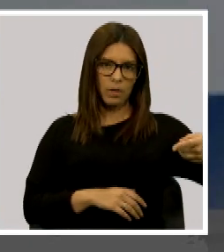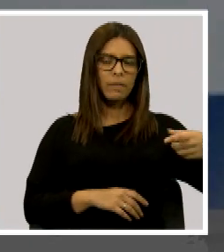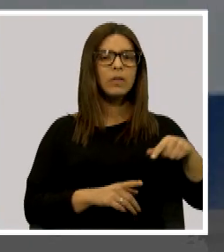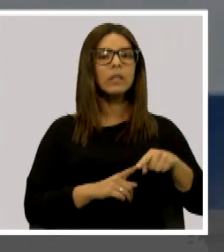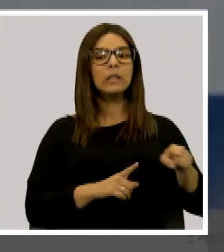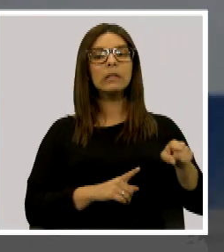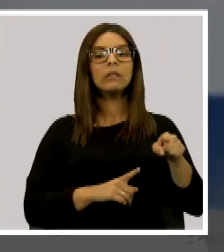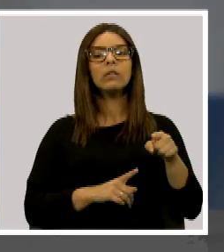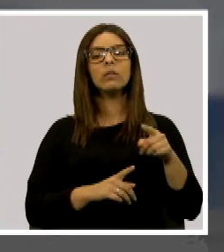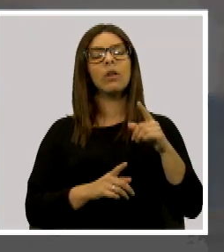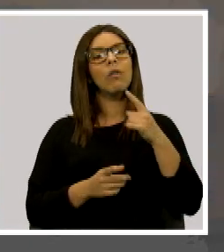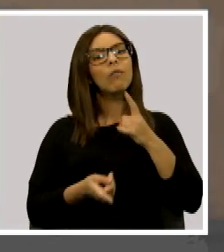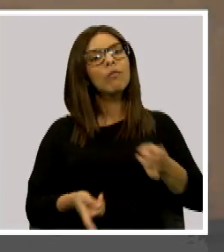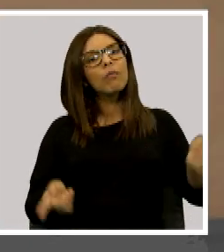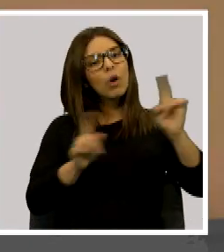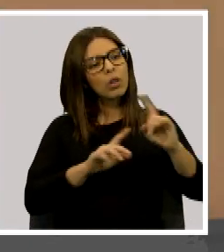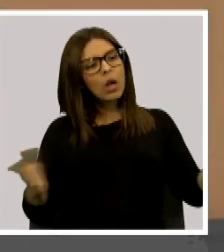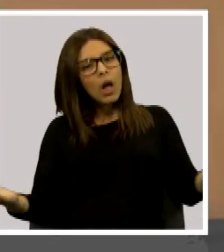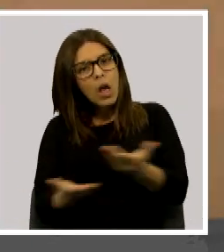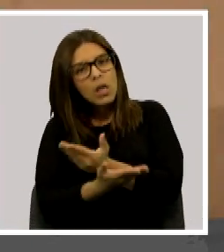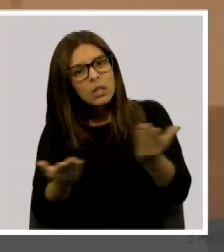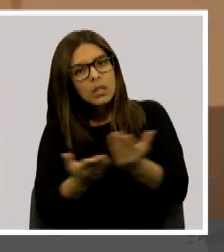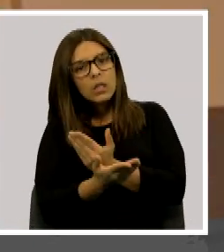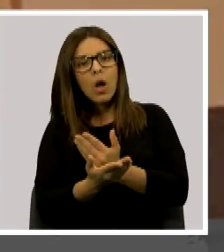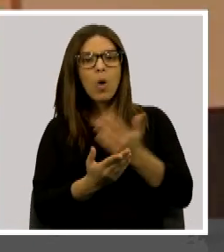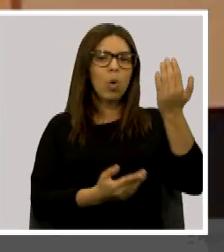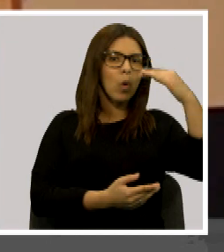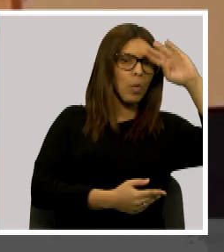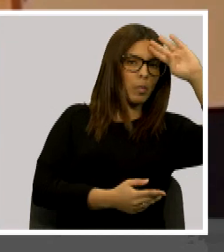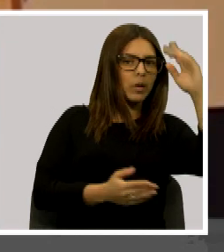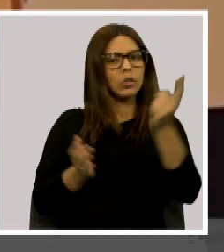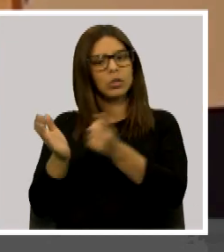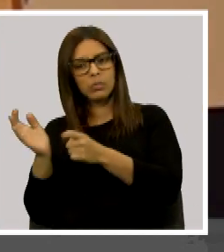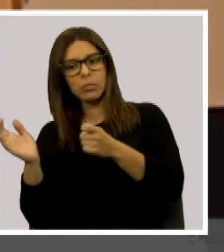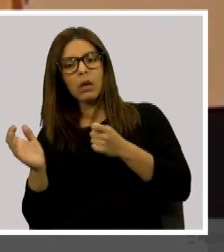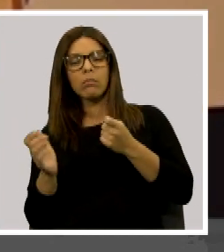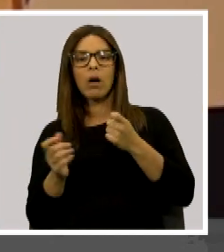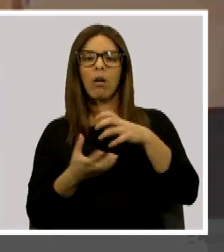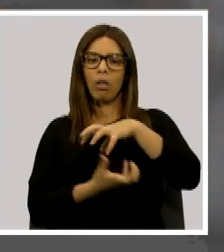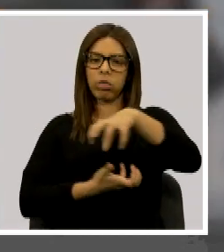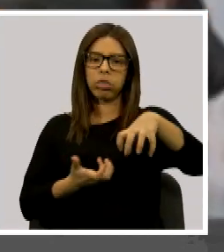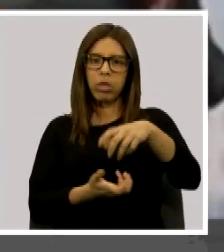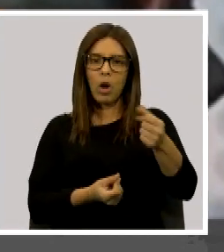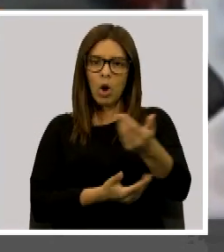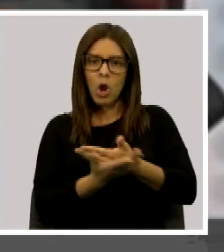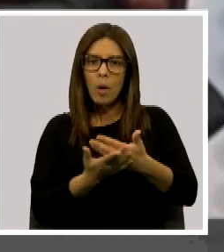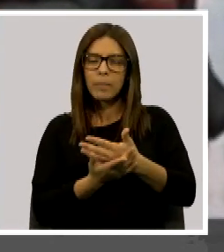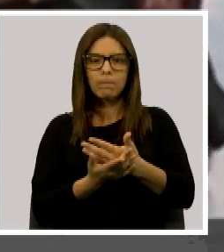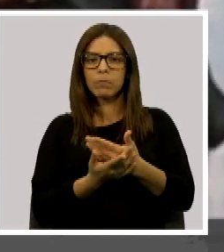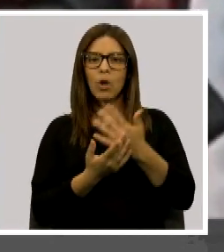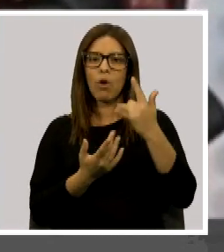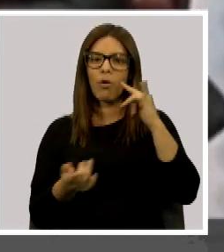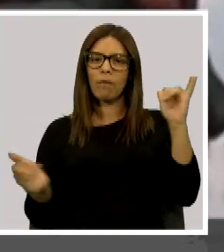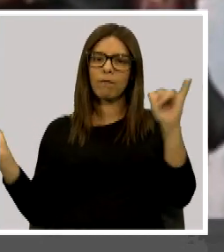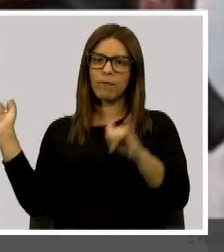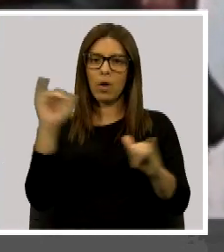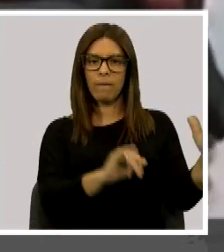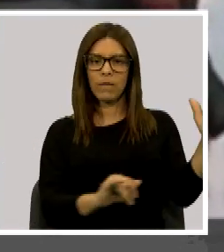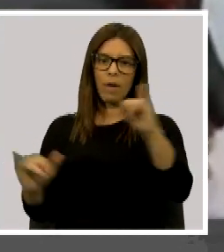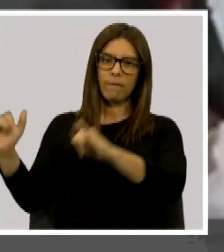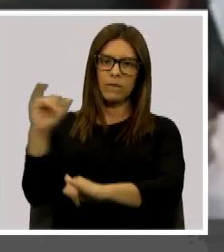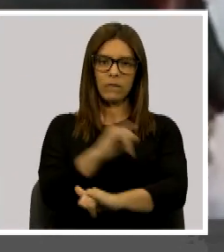soviética. É a tensão máxima entre as duas potências mundiais. A 145 km dos Estados Unidos estava um símbolo de